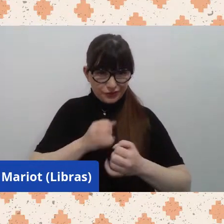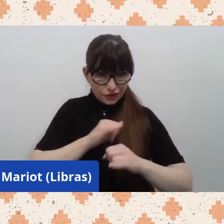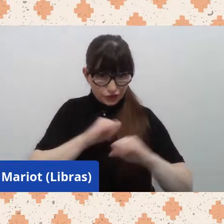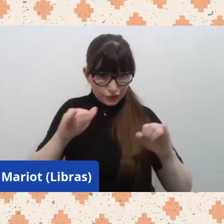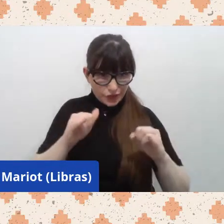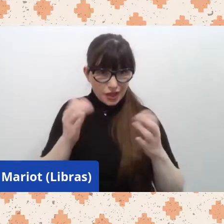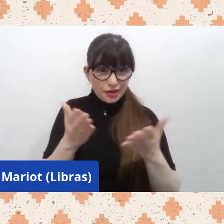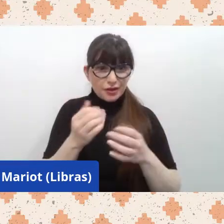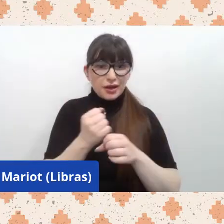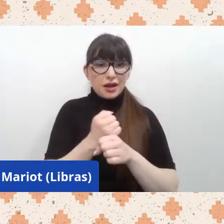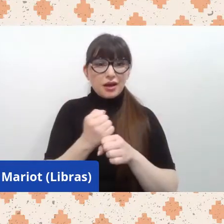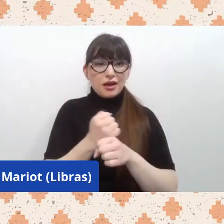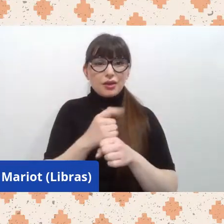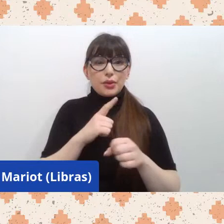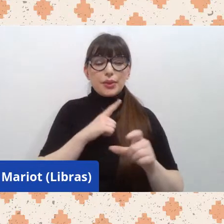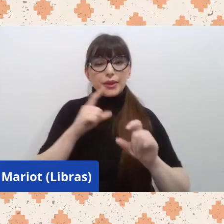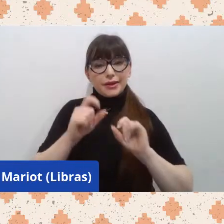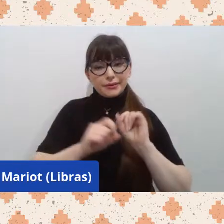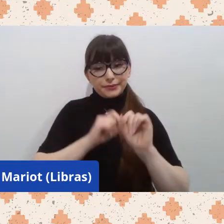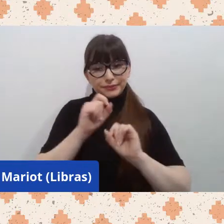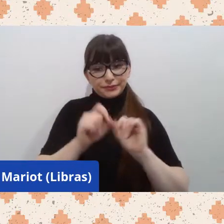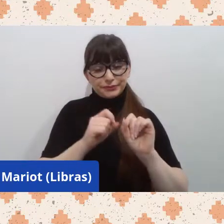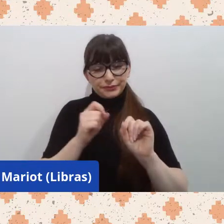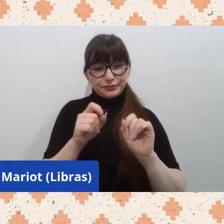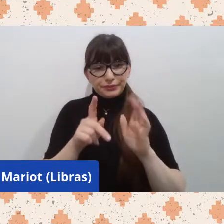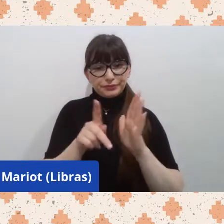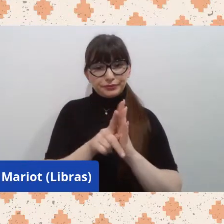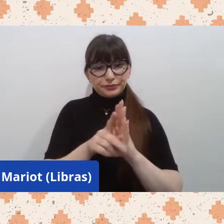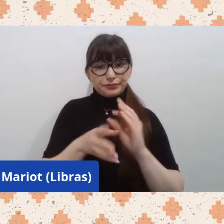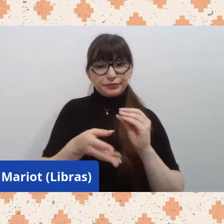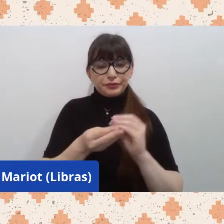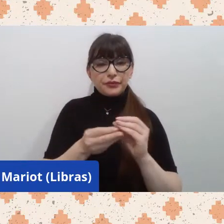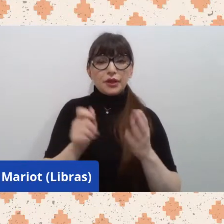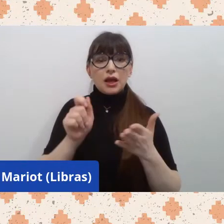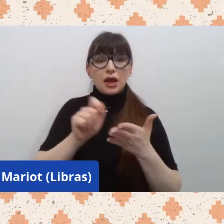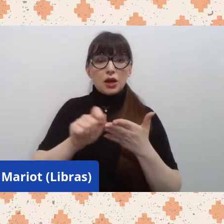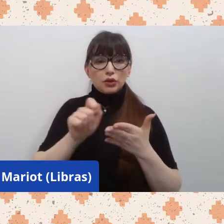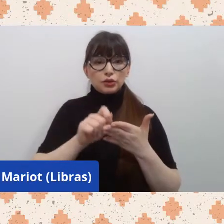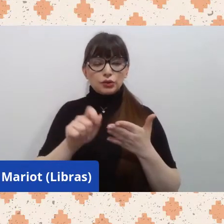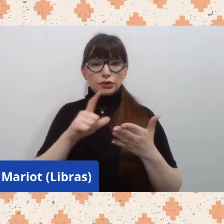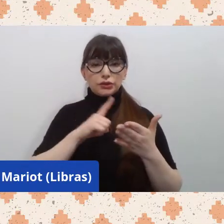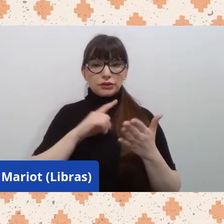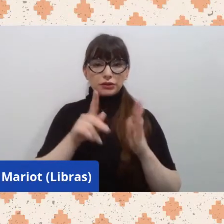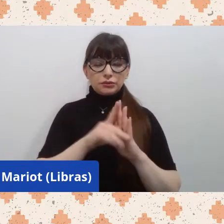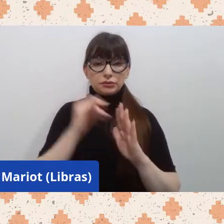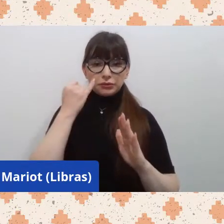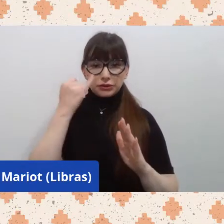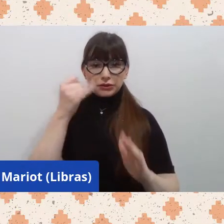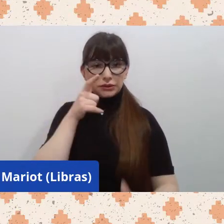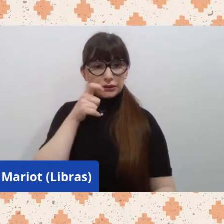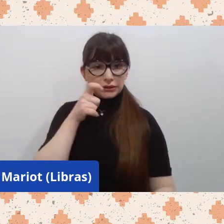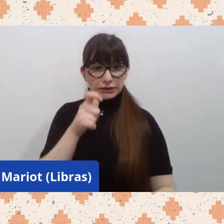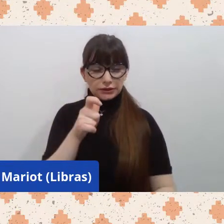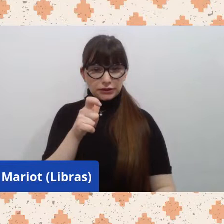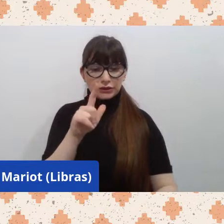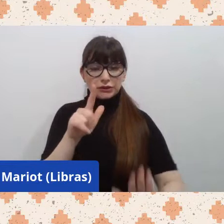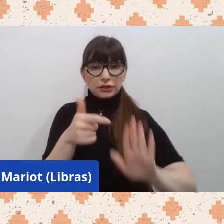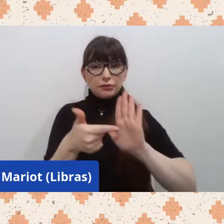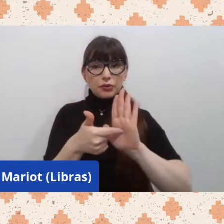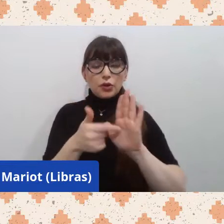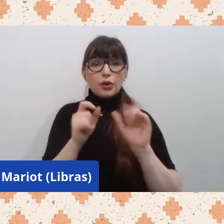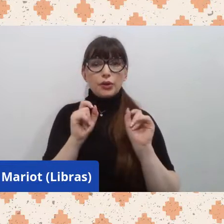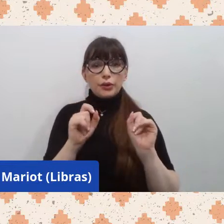verbete da Anna Stetsenko, e esta autora, então, ela traz uma ideia muito interessante, que é a